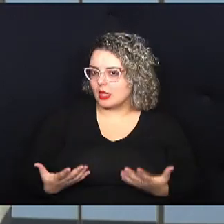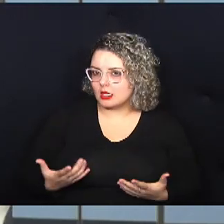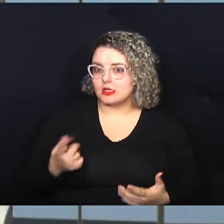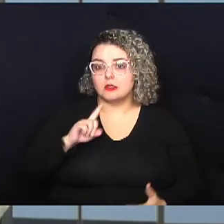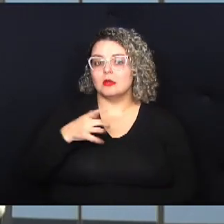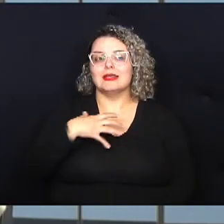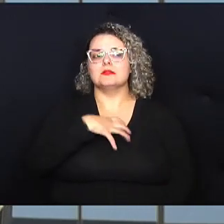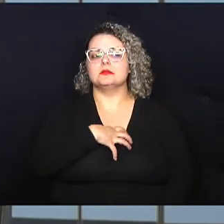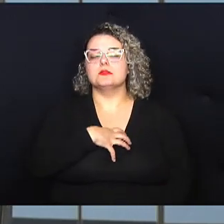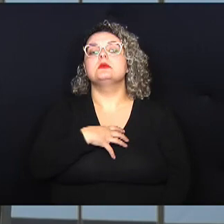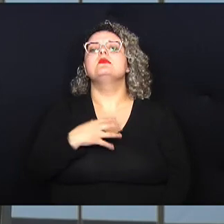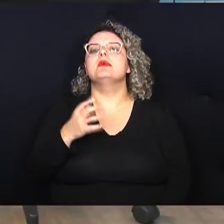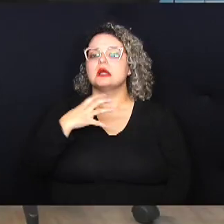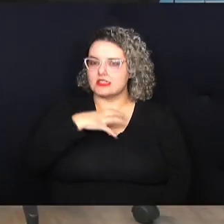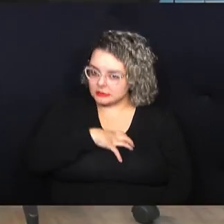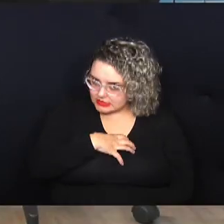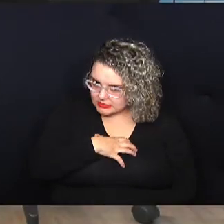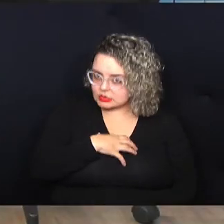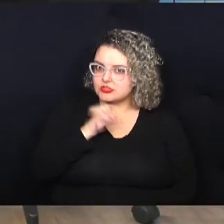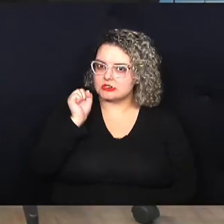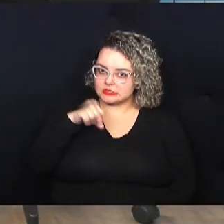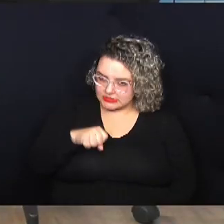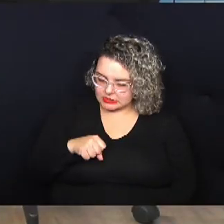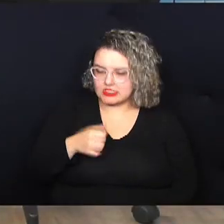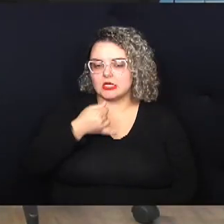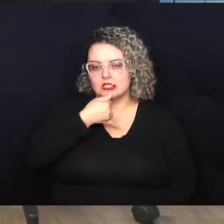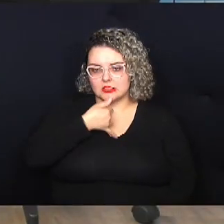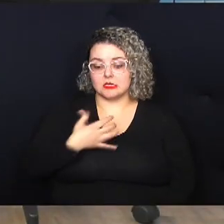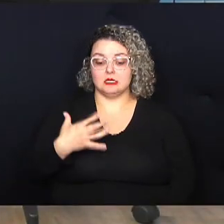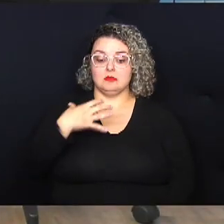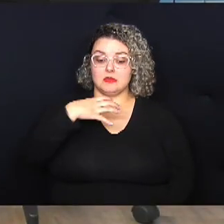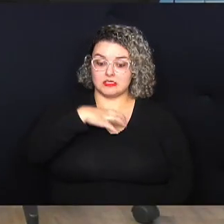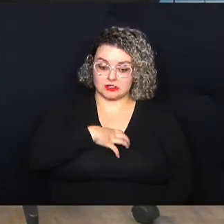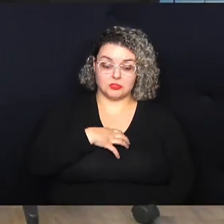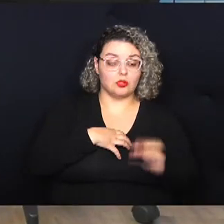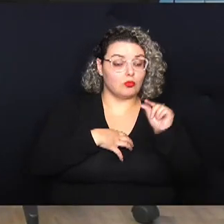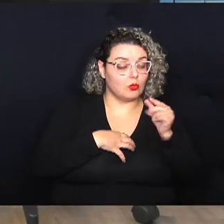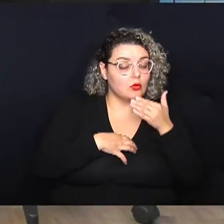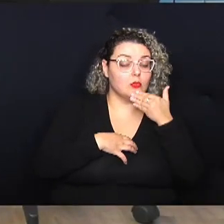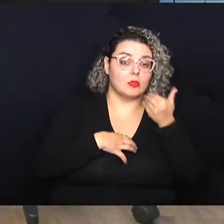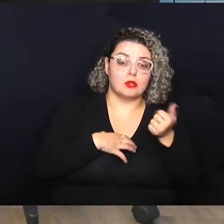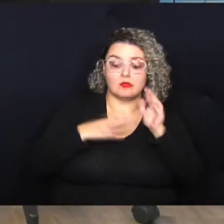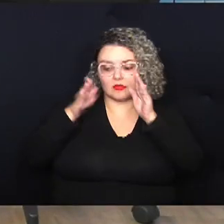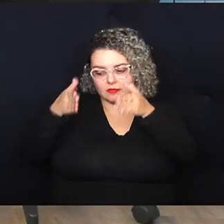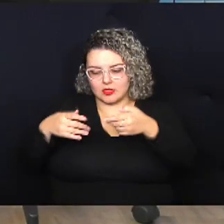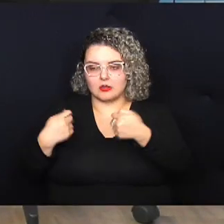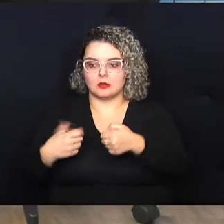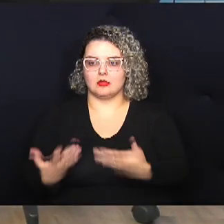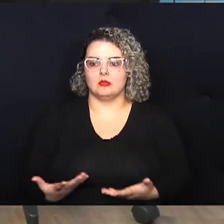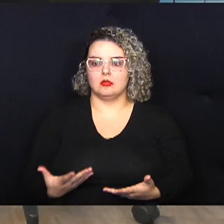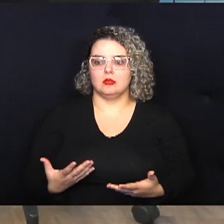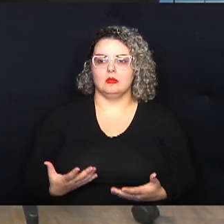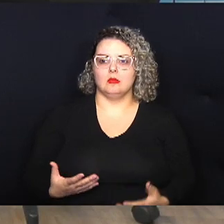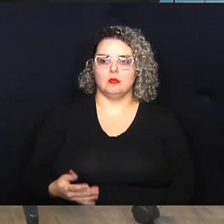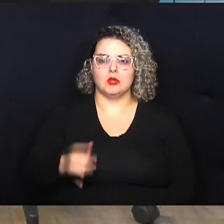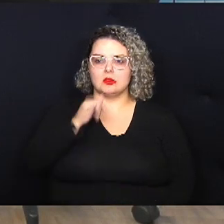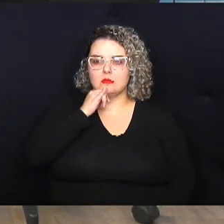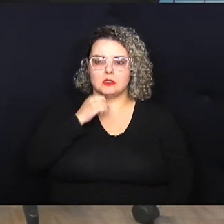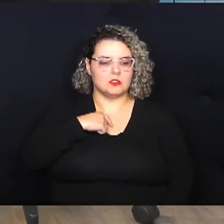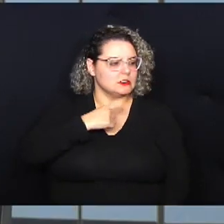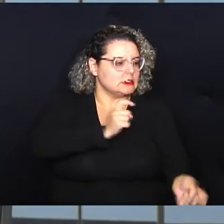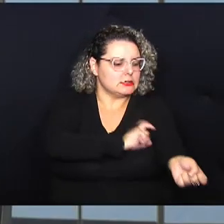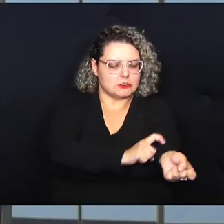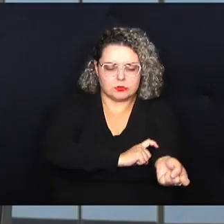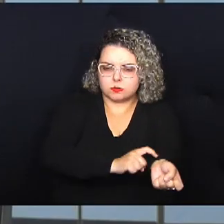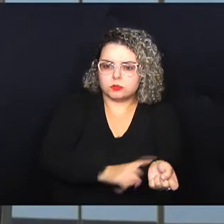mas você vai sentir um pouco melhor e você vai conseguir focar no que você precisa, né? Agora eu estou com raiva, muita raiva.